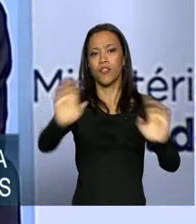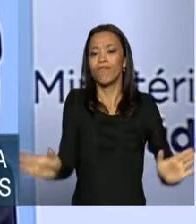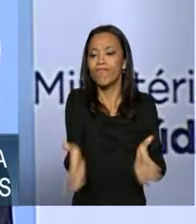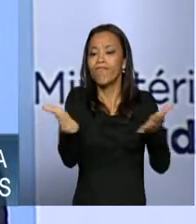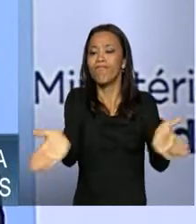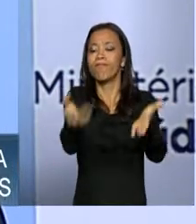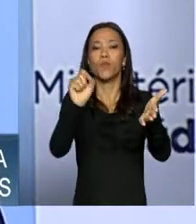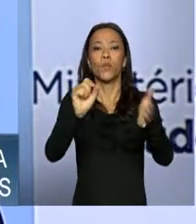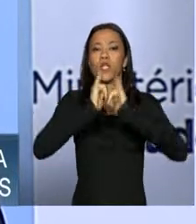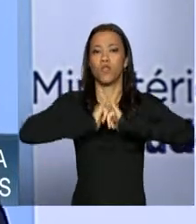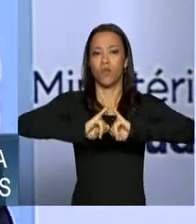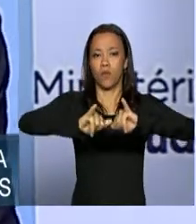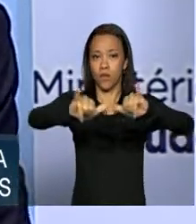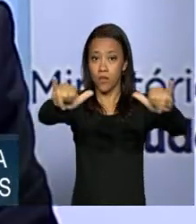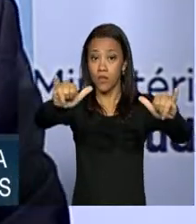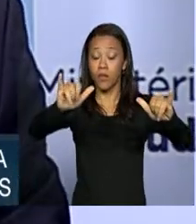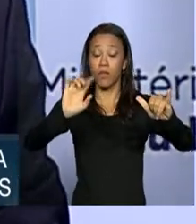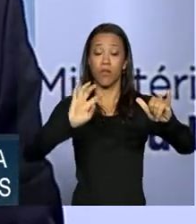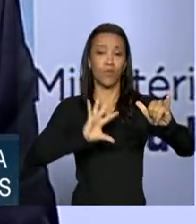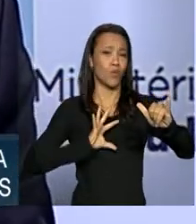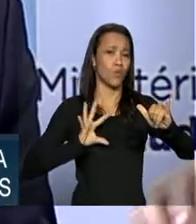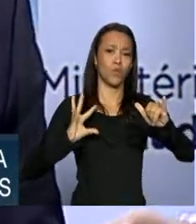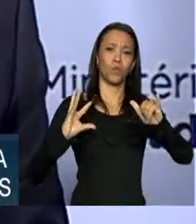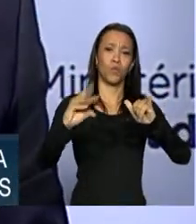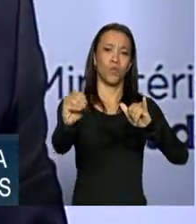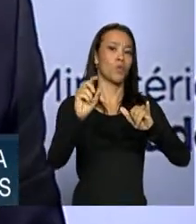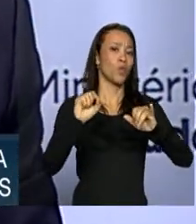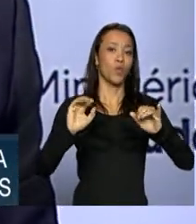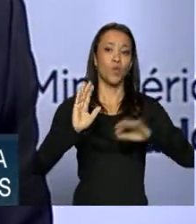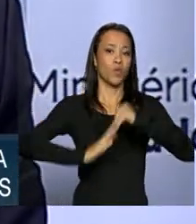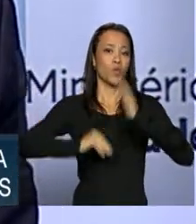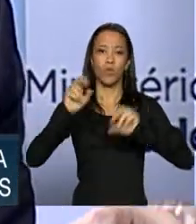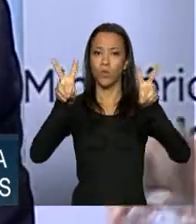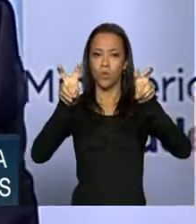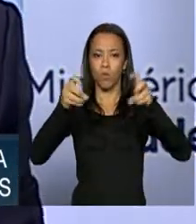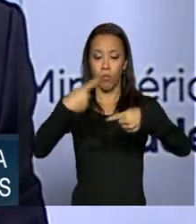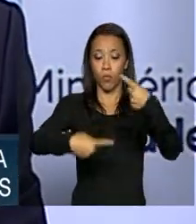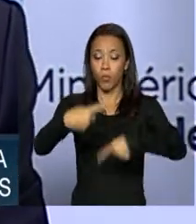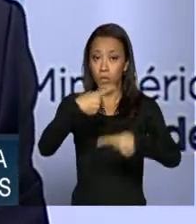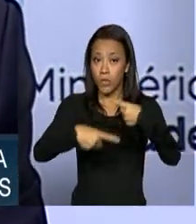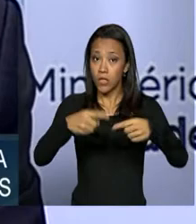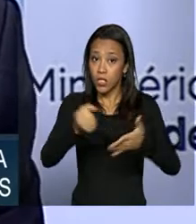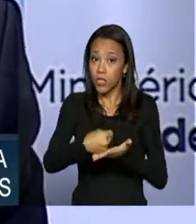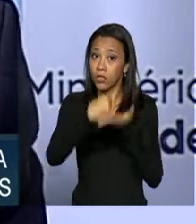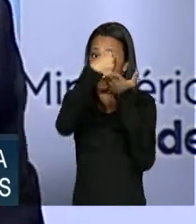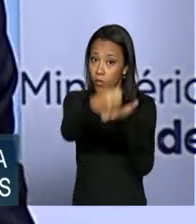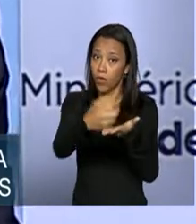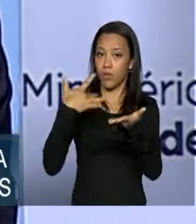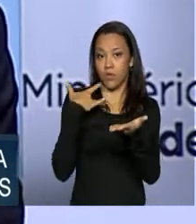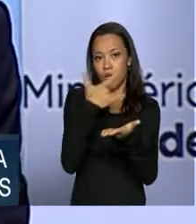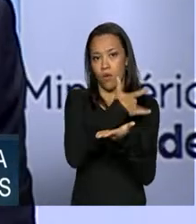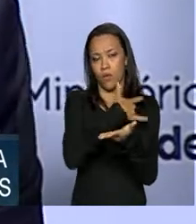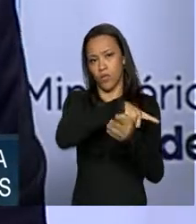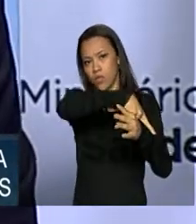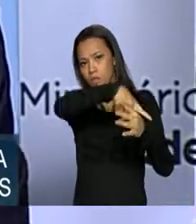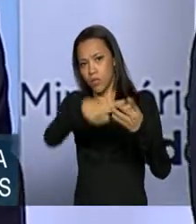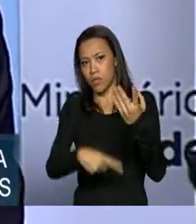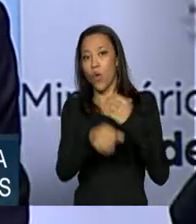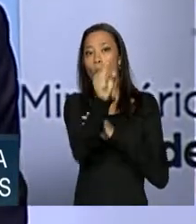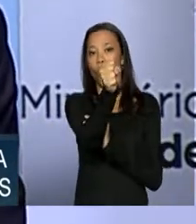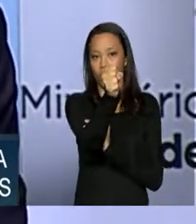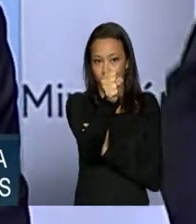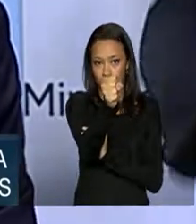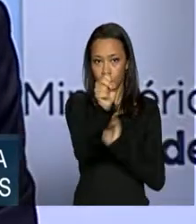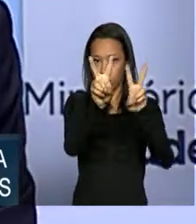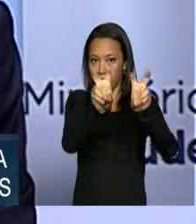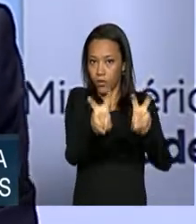a divulgação, toda a mobilização em torno das políticas de promoção à saúde, em cima desses oito eixos que são considerados estratégicos